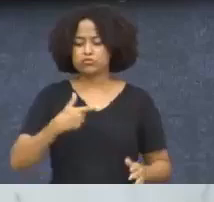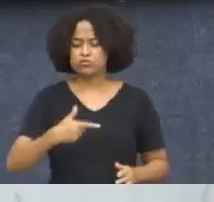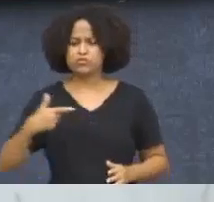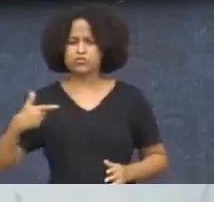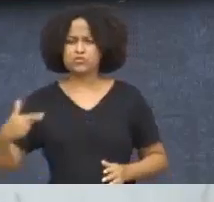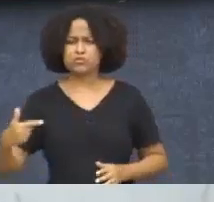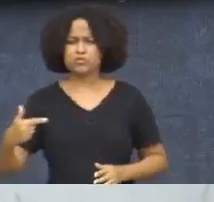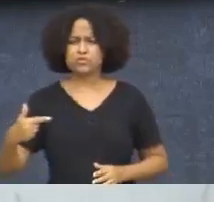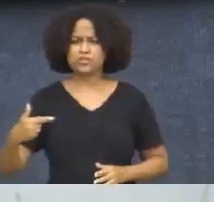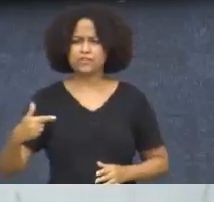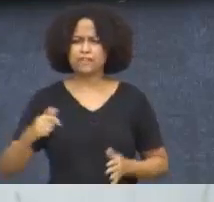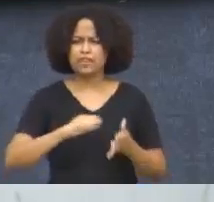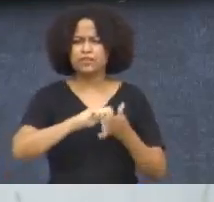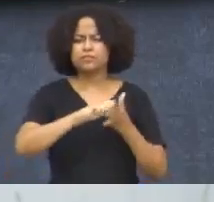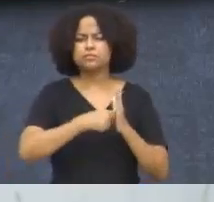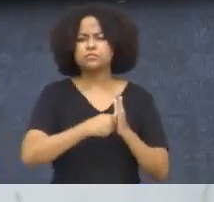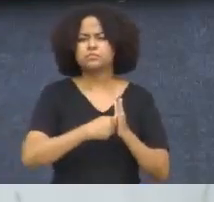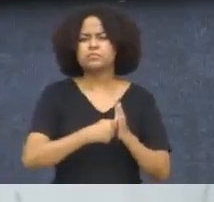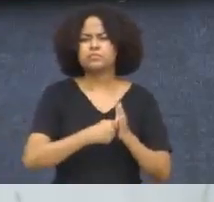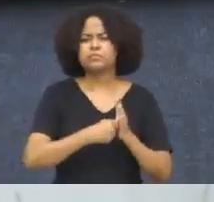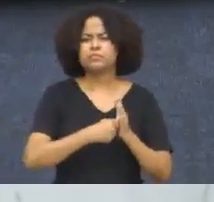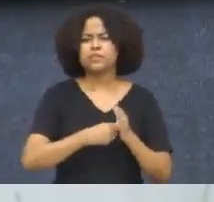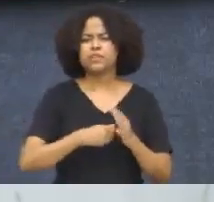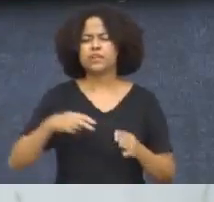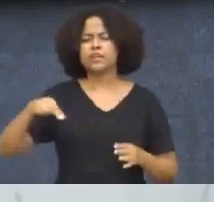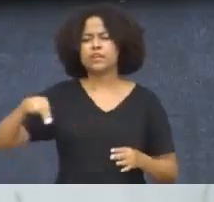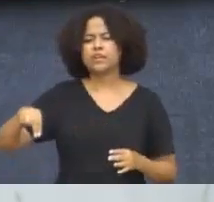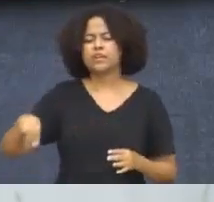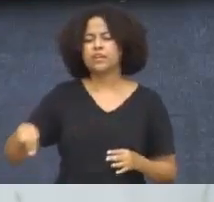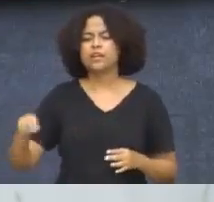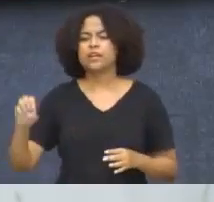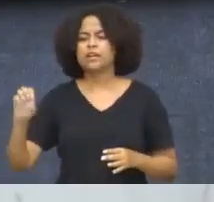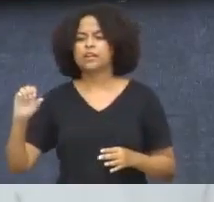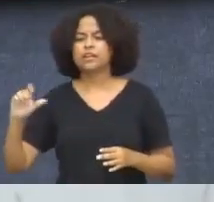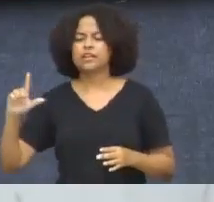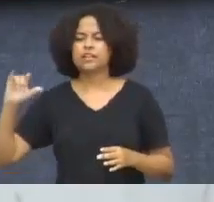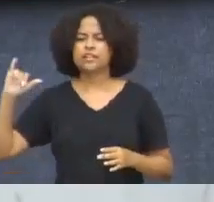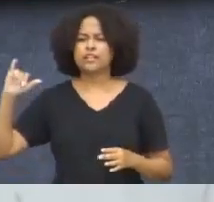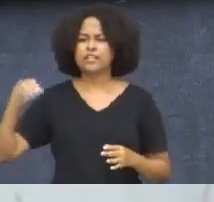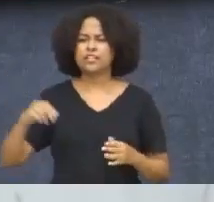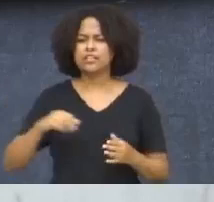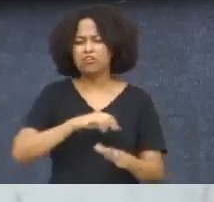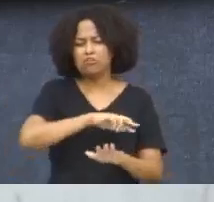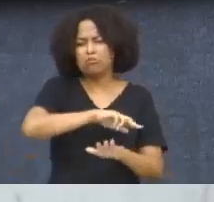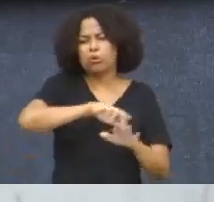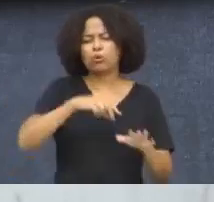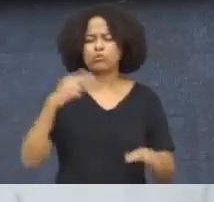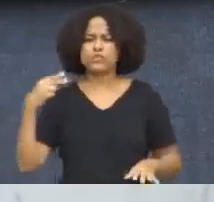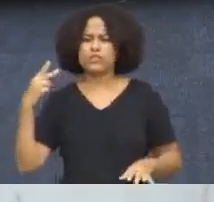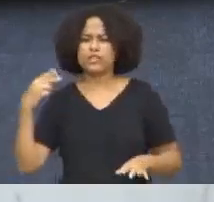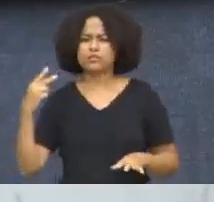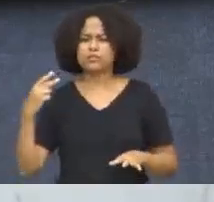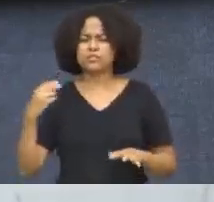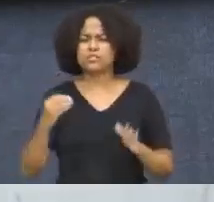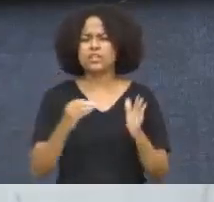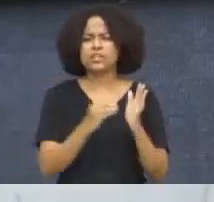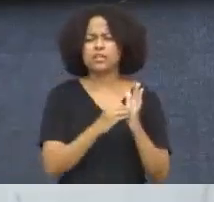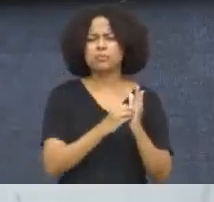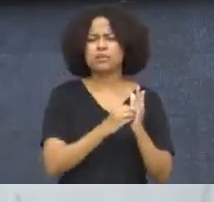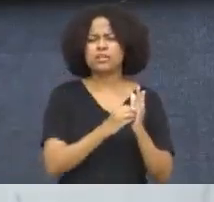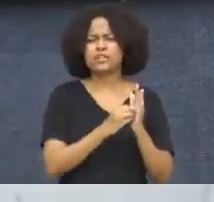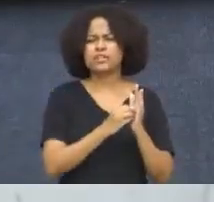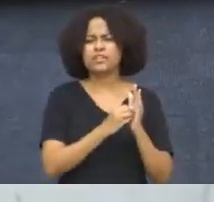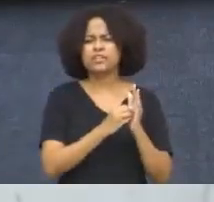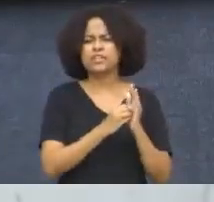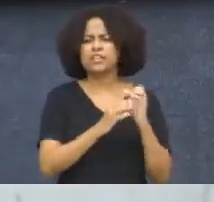283/2022, autoria vereadora Nelly Aquino e outros. Emenda dispõe sobre a